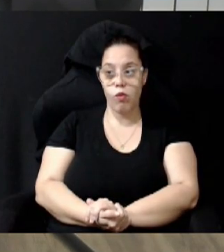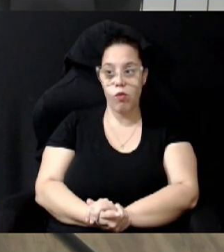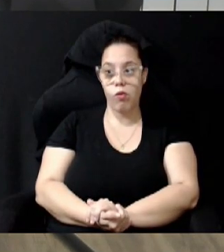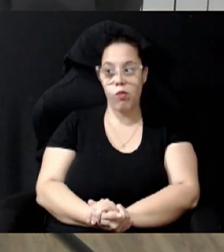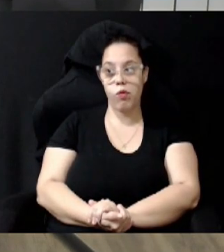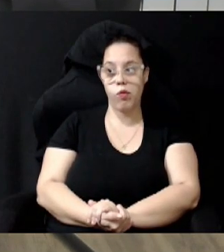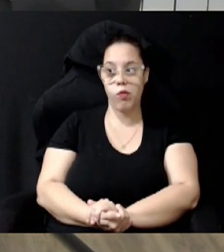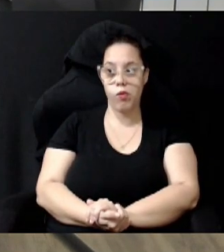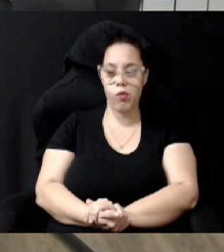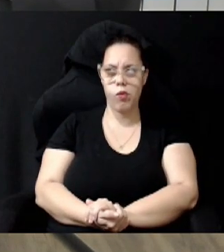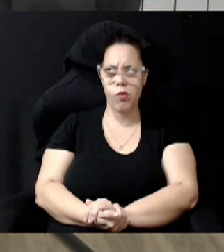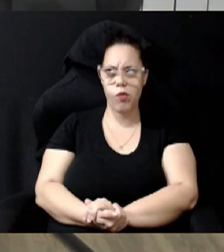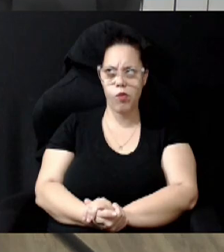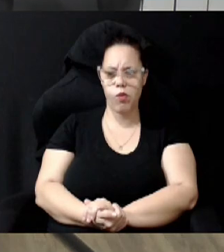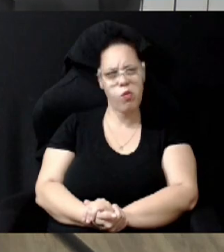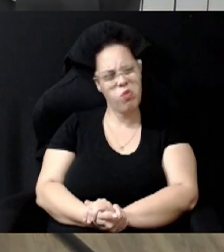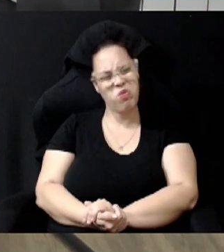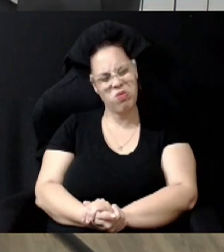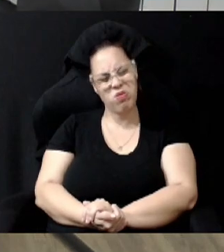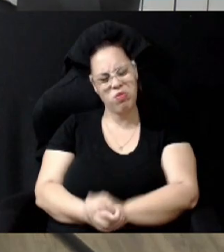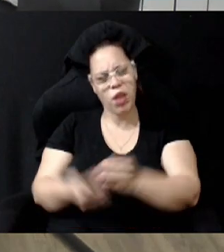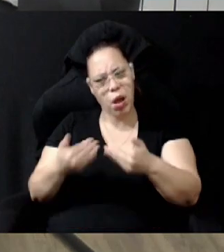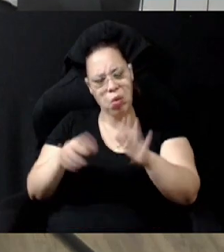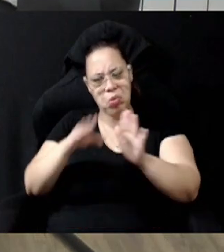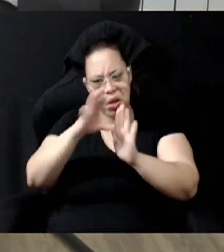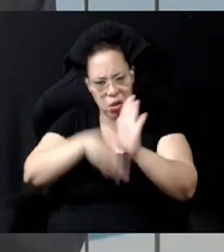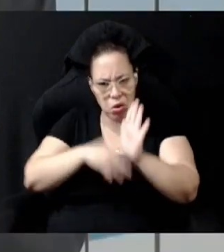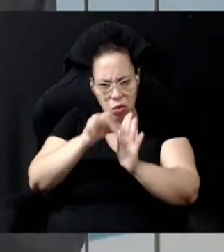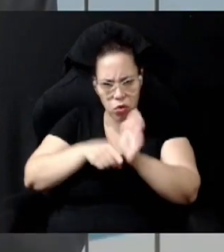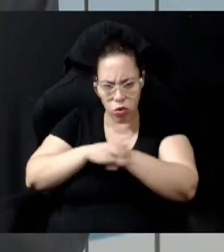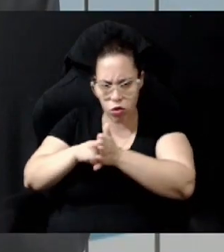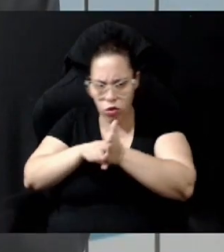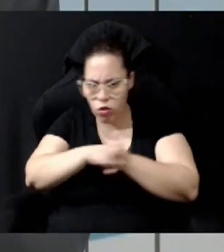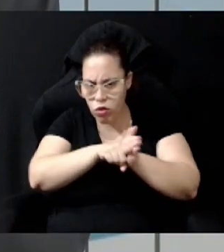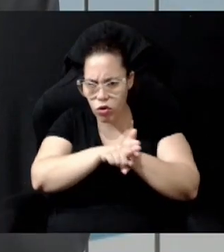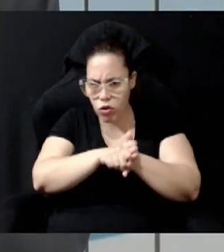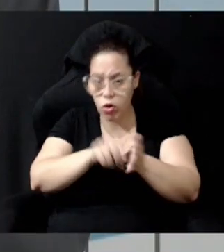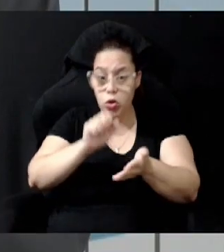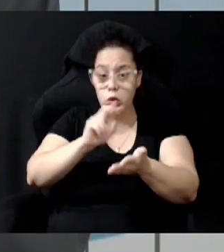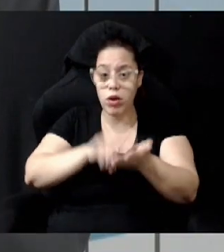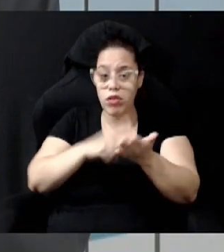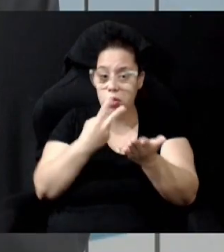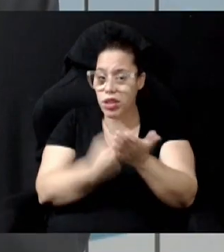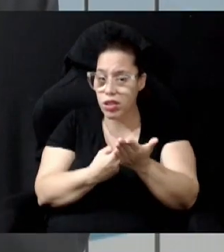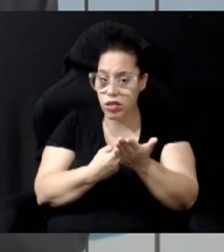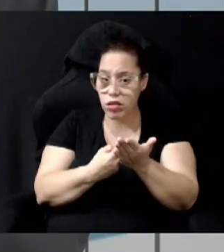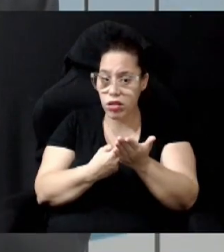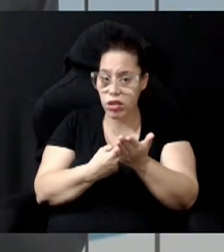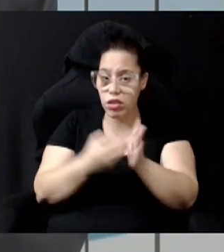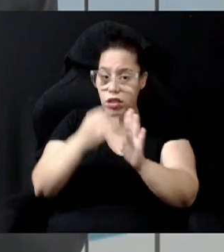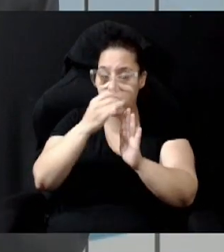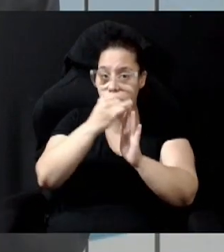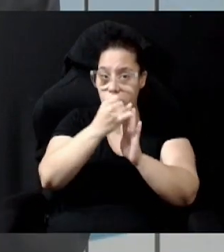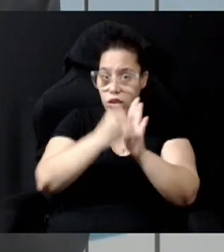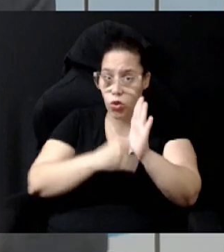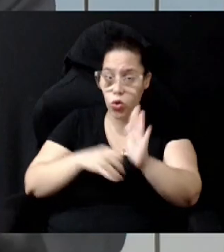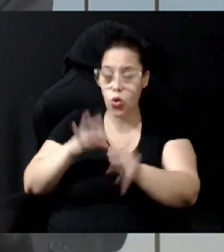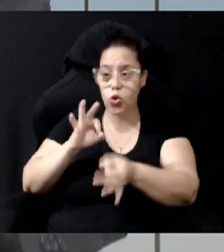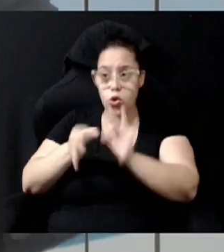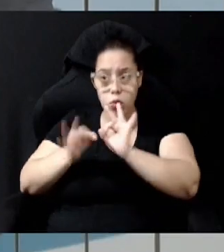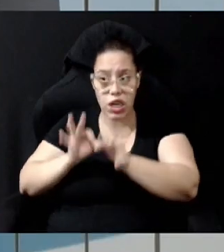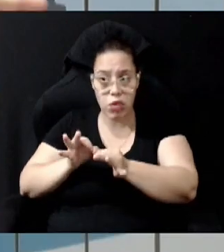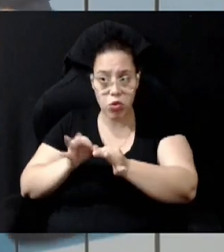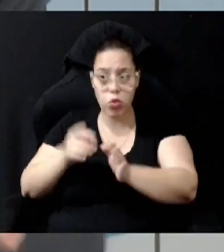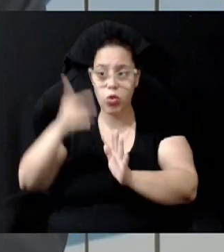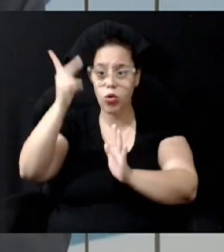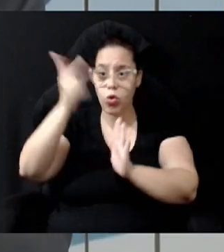Toffoli abriu o inquérito, se valendo de uma interpretação do regimento interno do Supremo, e o próprio plenário diz,